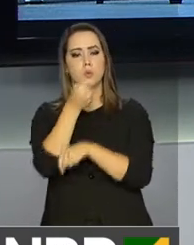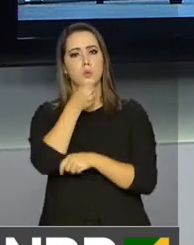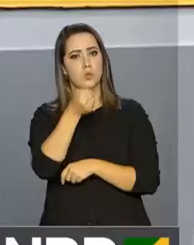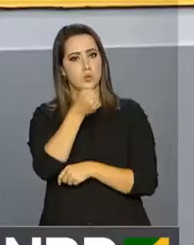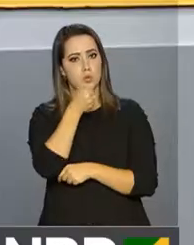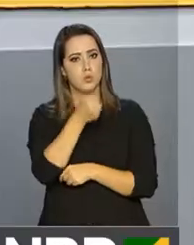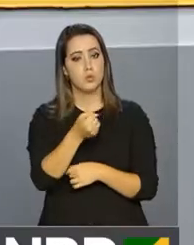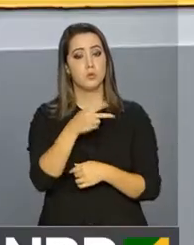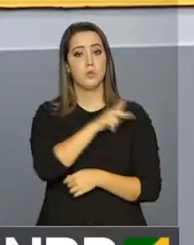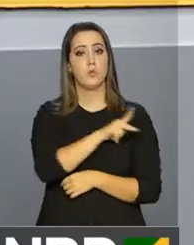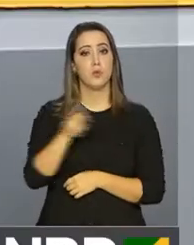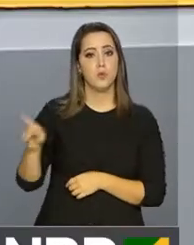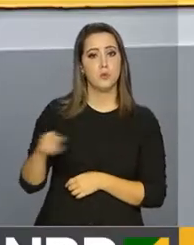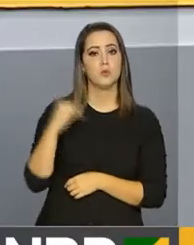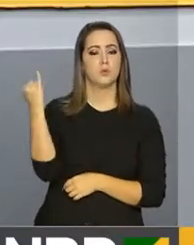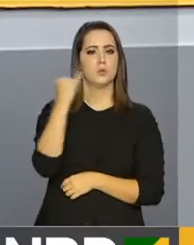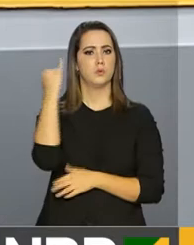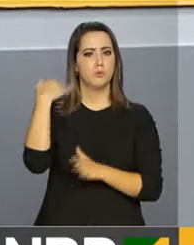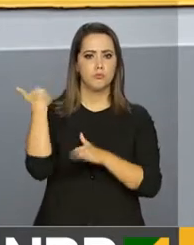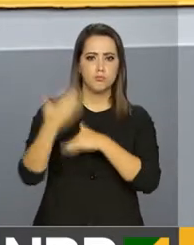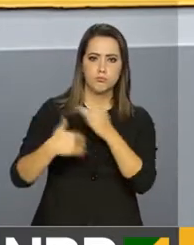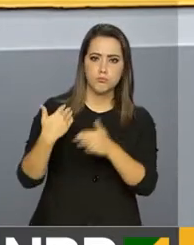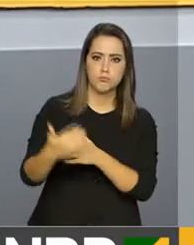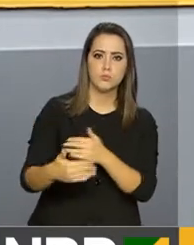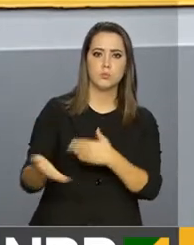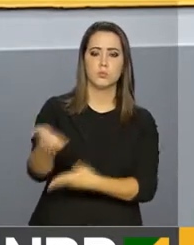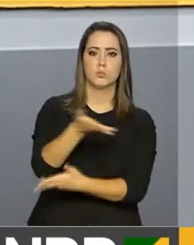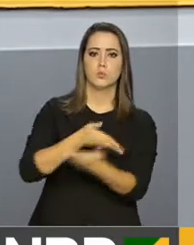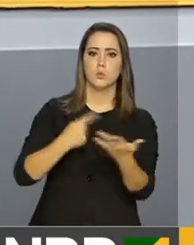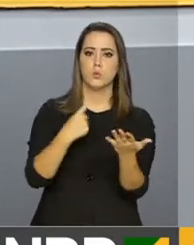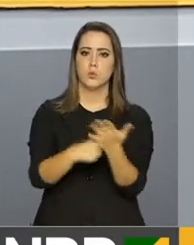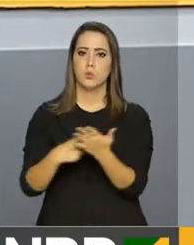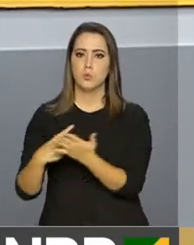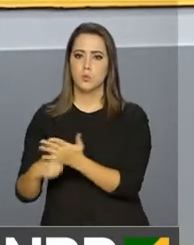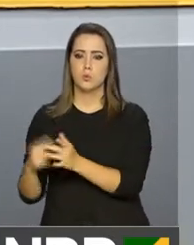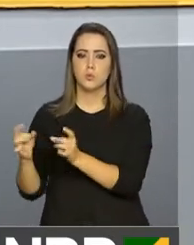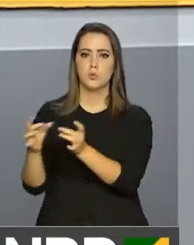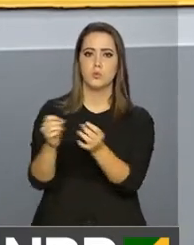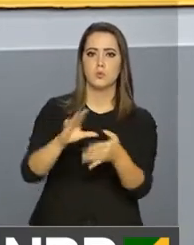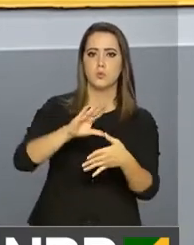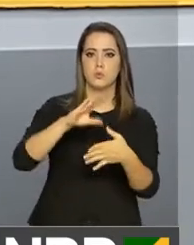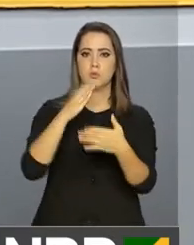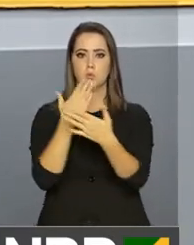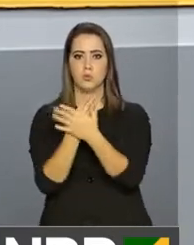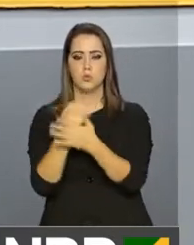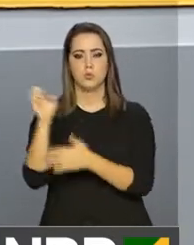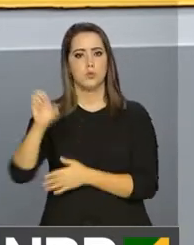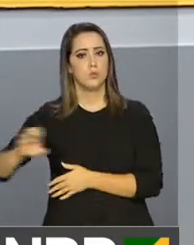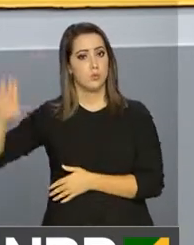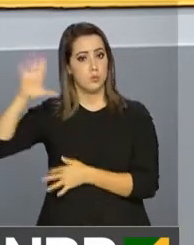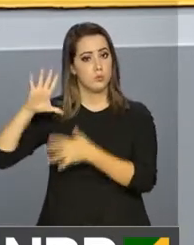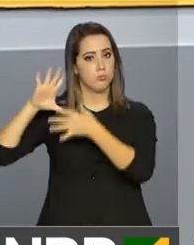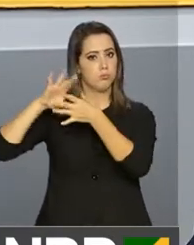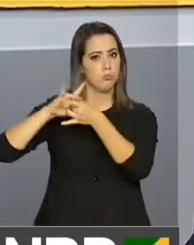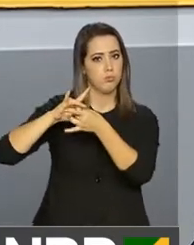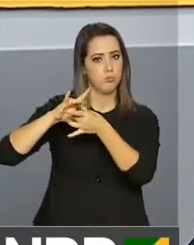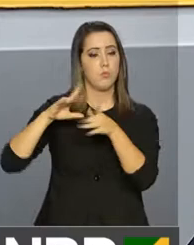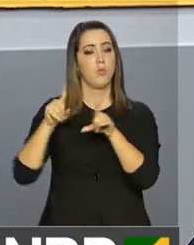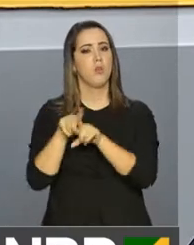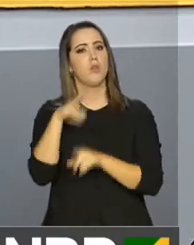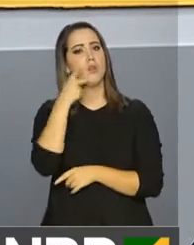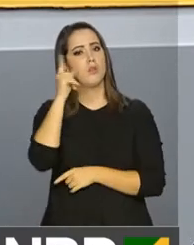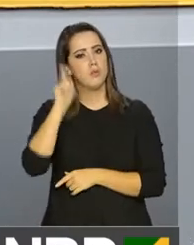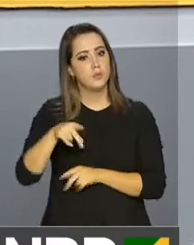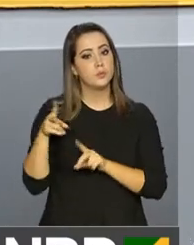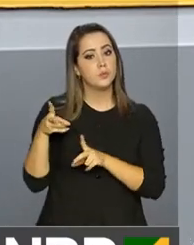jornalistas. O presidente destacou o avanço nas negociações para um acordo comercial entre o Mercosul e a União Europeia e